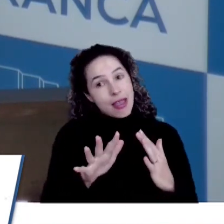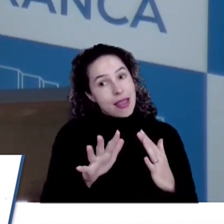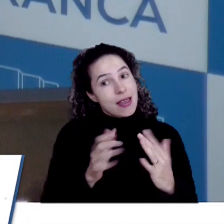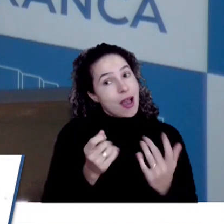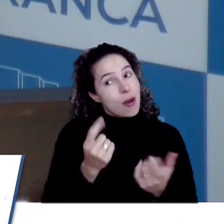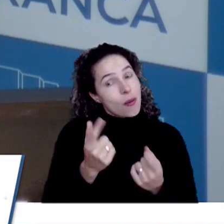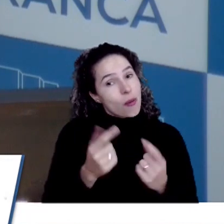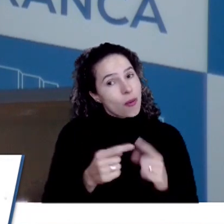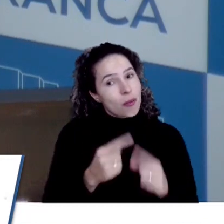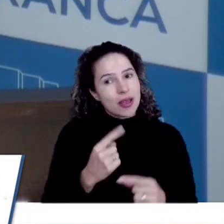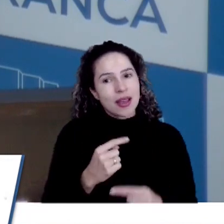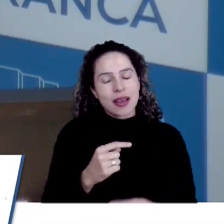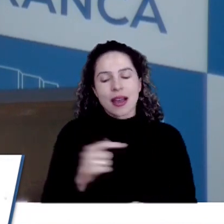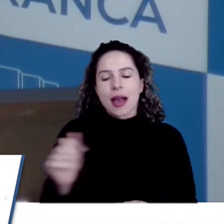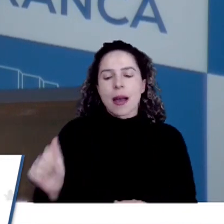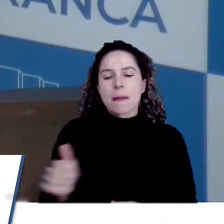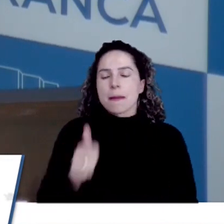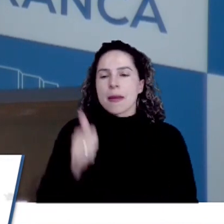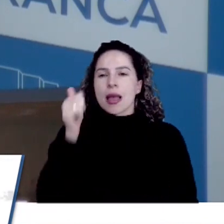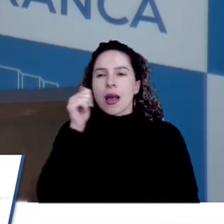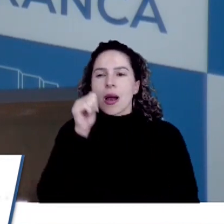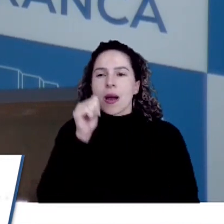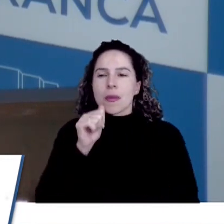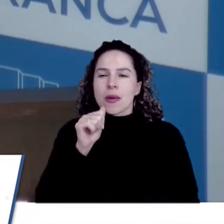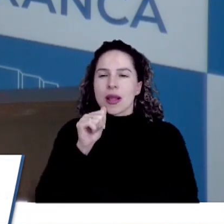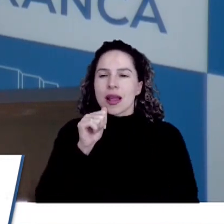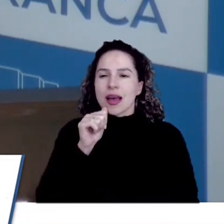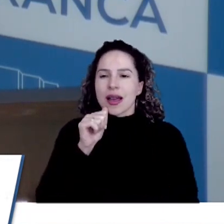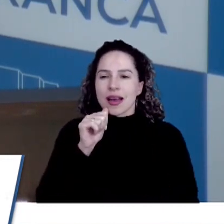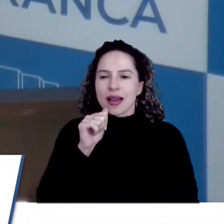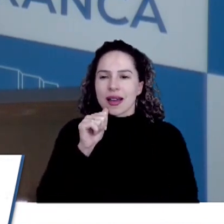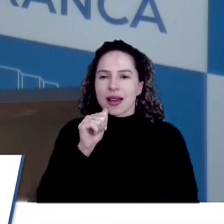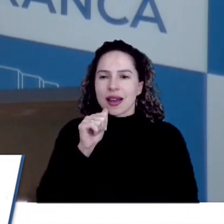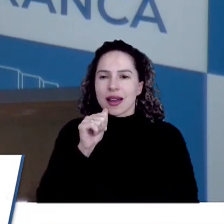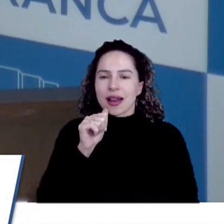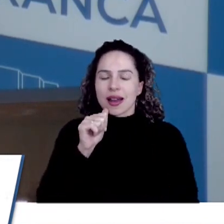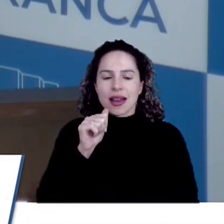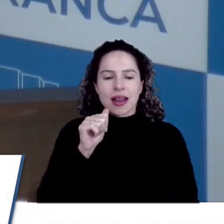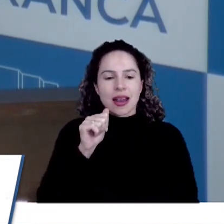a melhor mulher do mundo para um filho é a mãe.